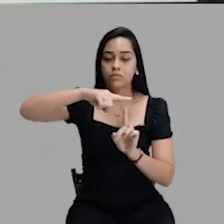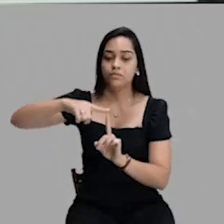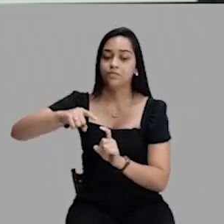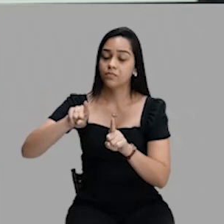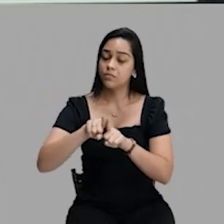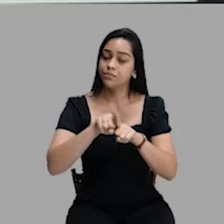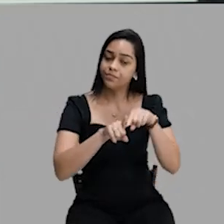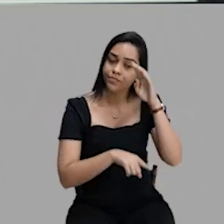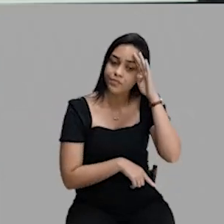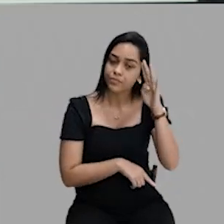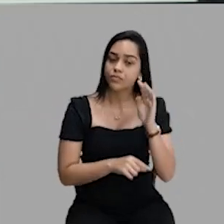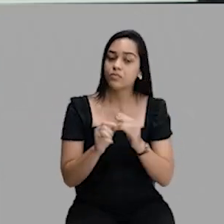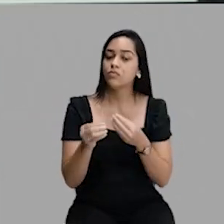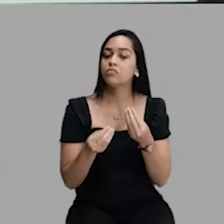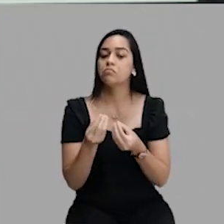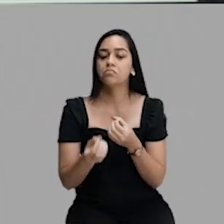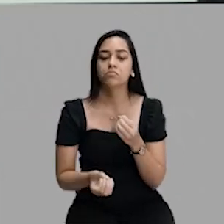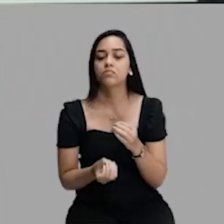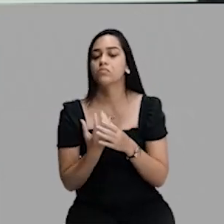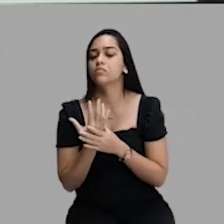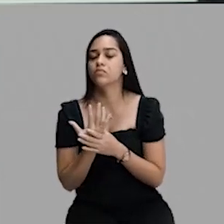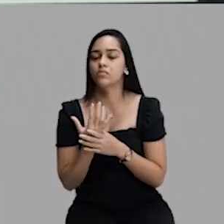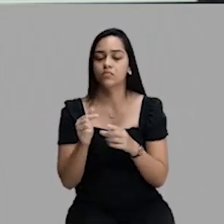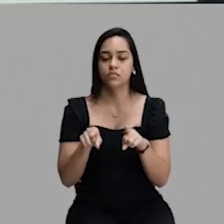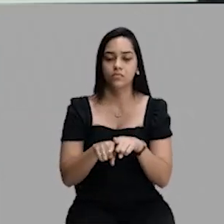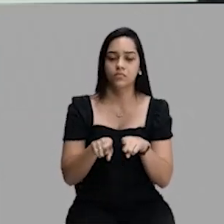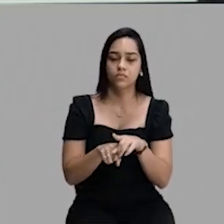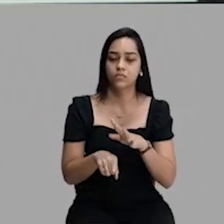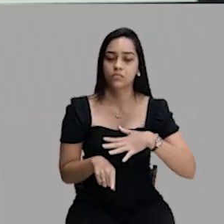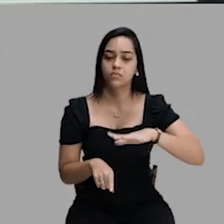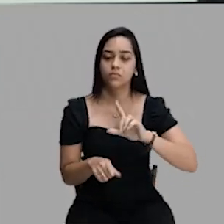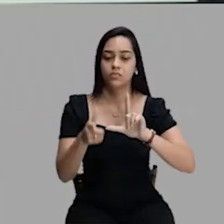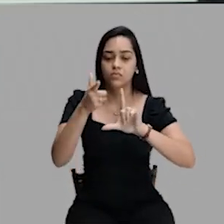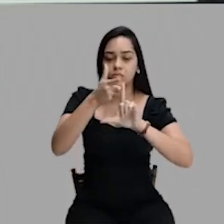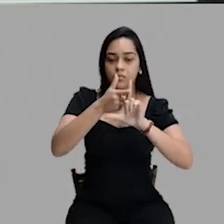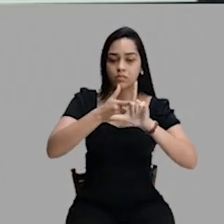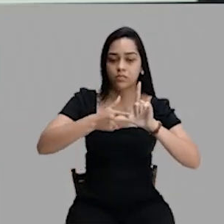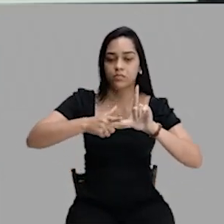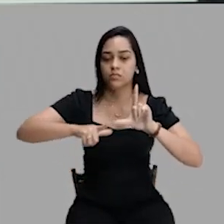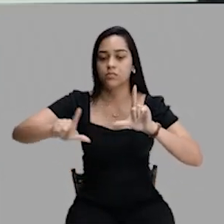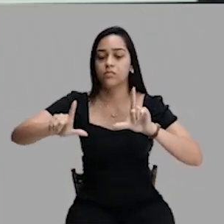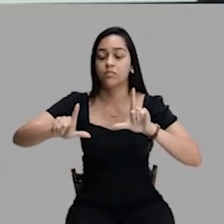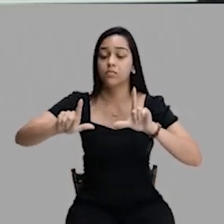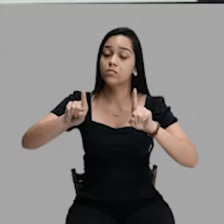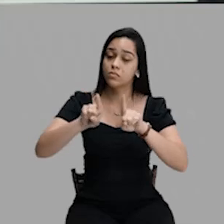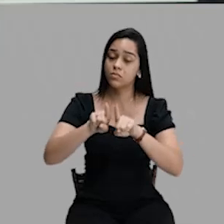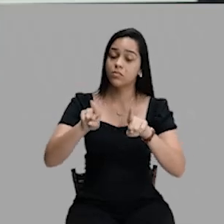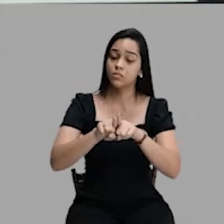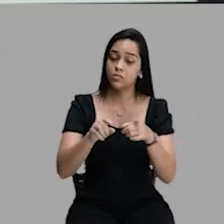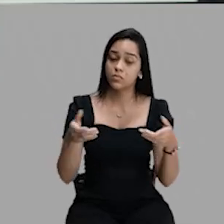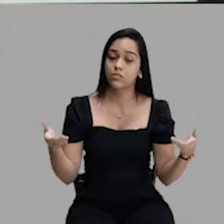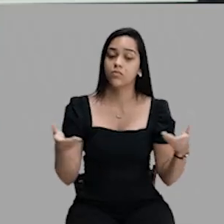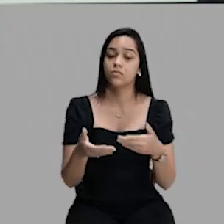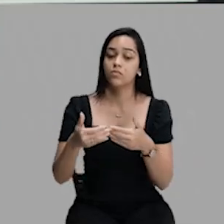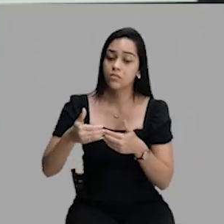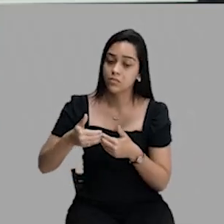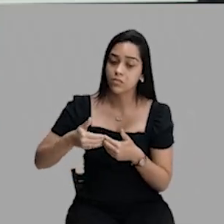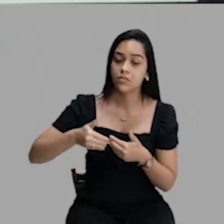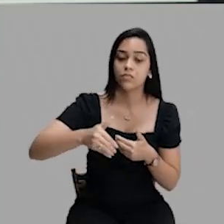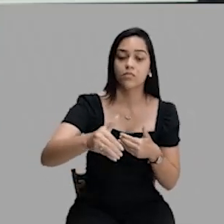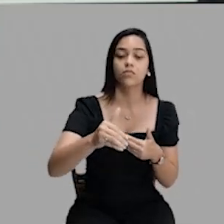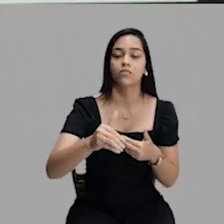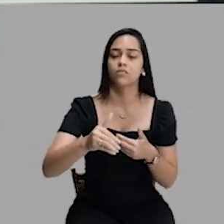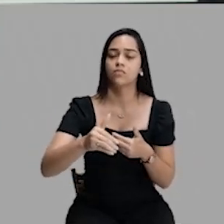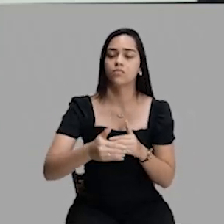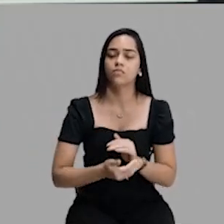elementos, principalmente como ela é formada, né? No plano cartesiano. Hoje a gente vai dar